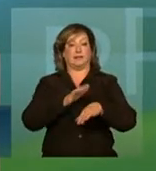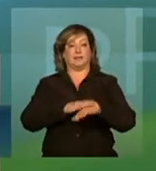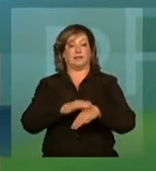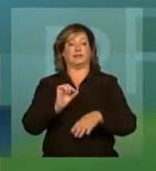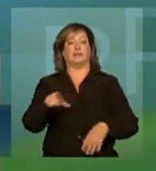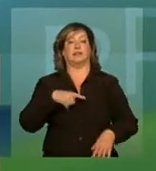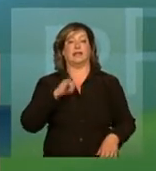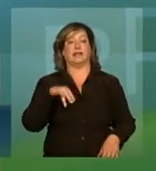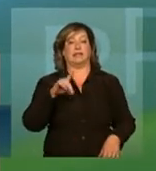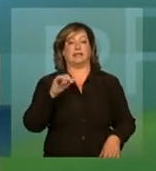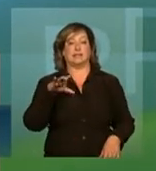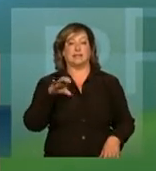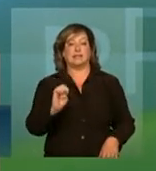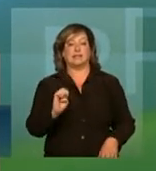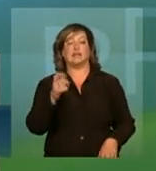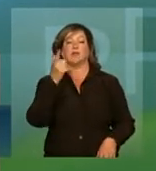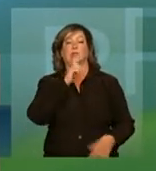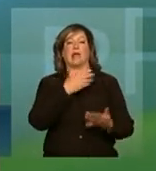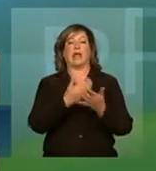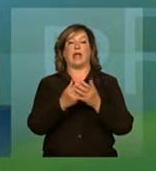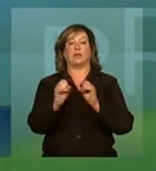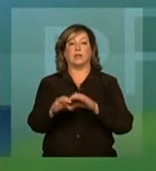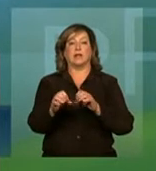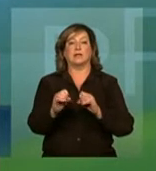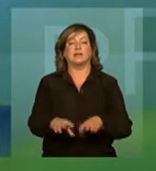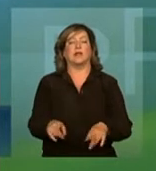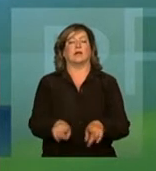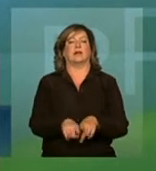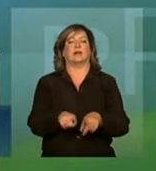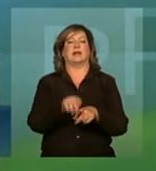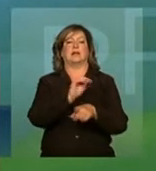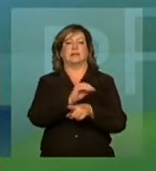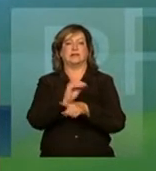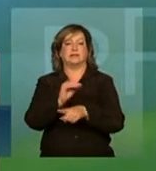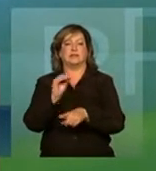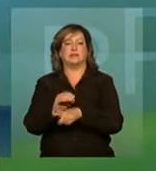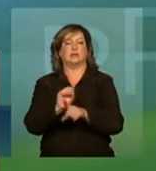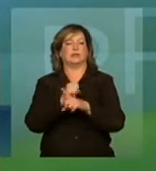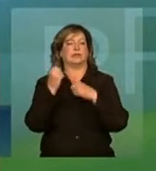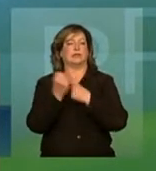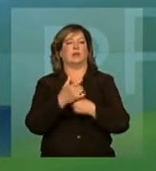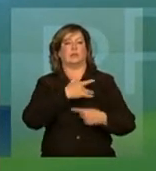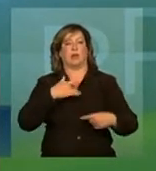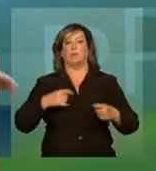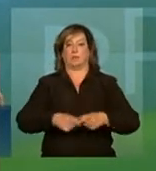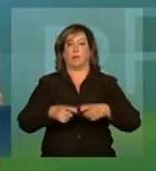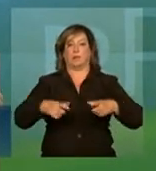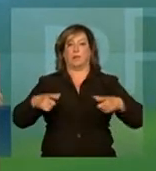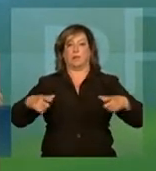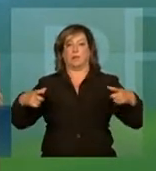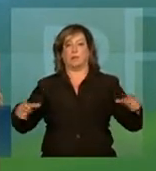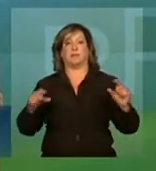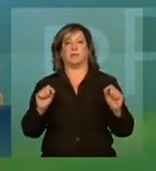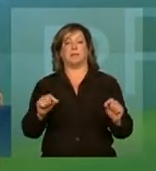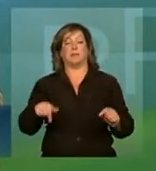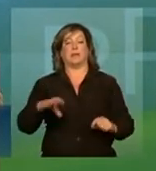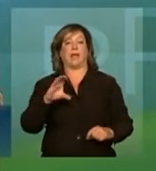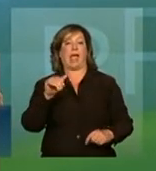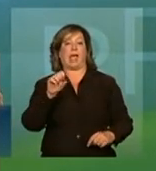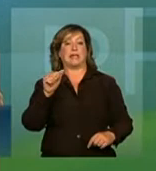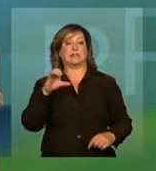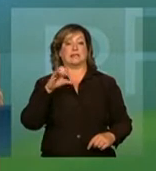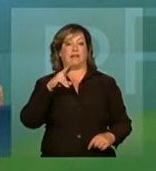indicam acesso à educação, assistência social e saúde são crescentes. Na Casa Civil, tive a oportunidade